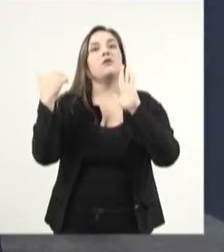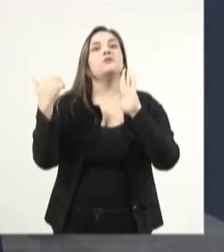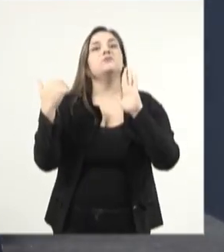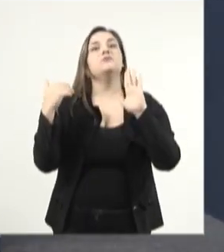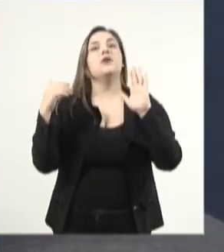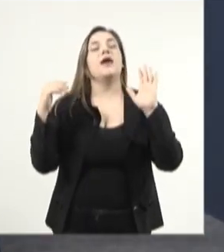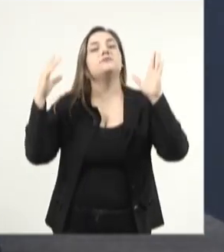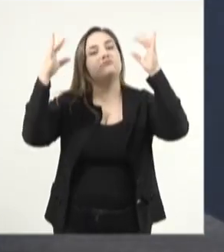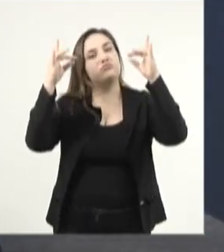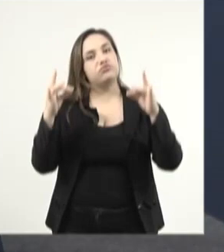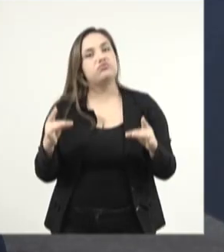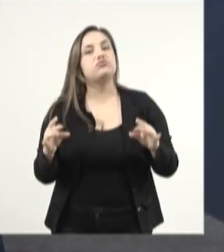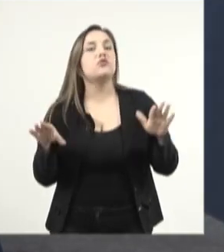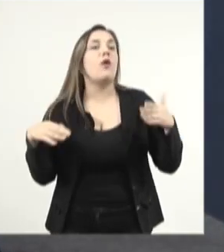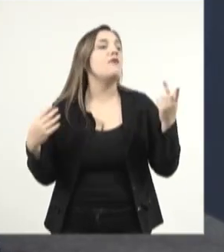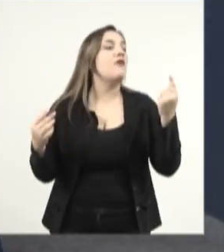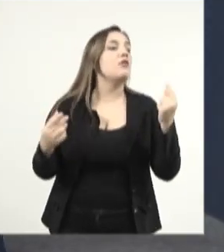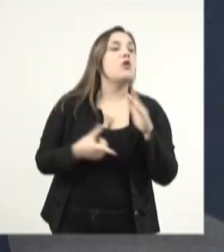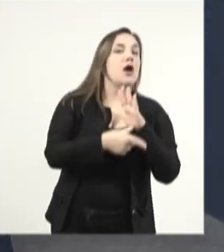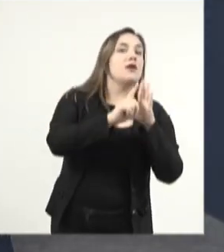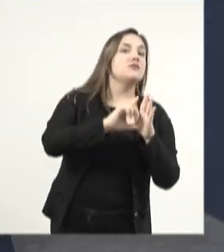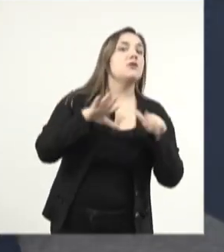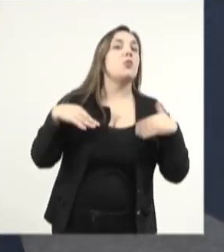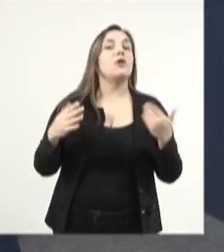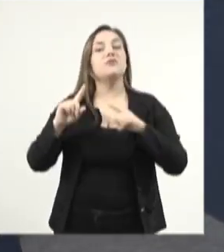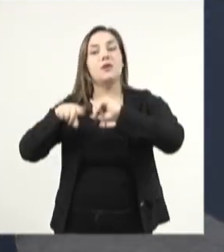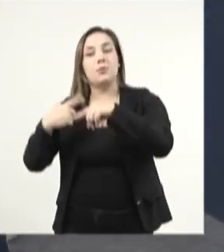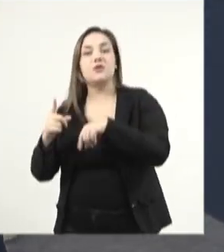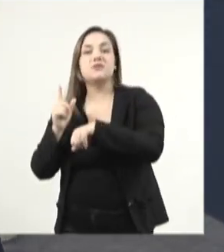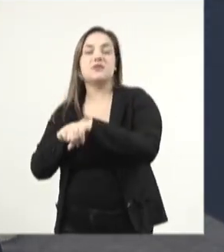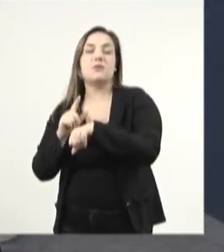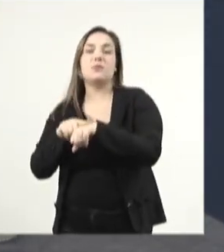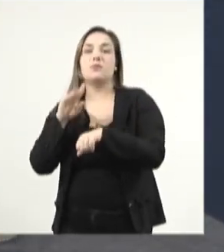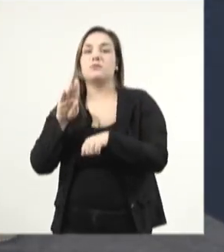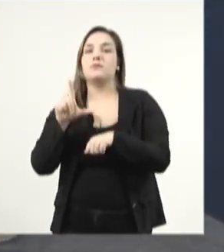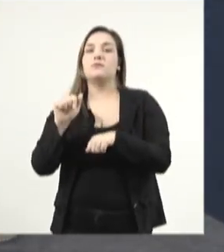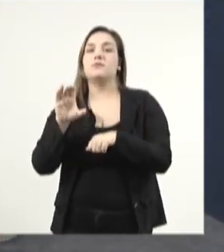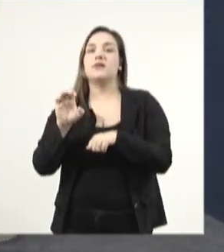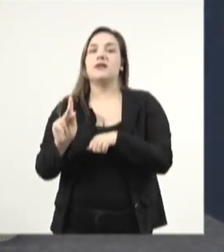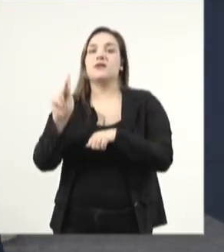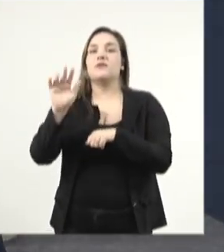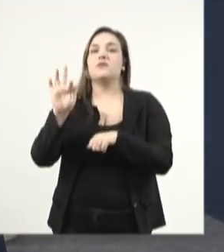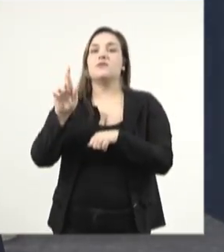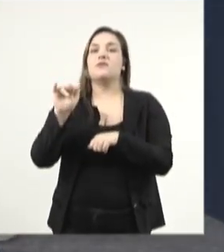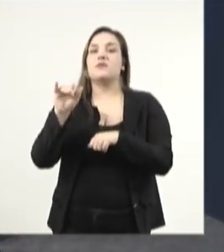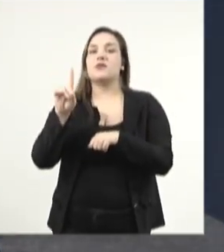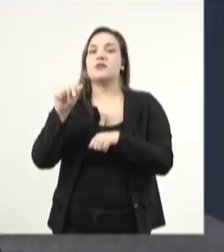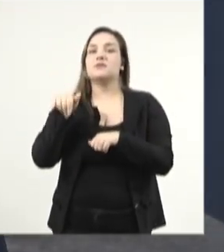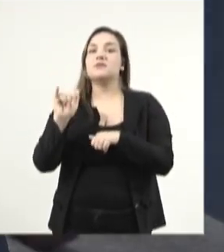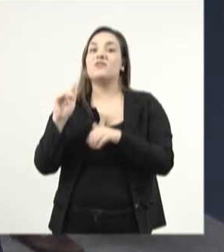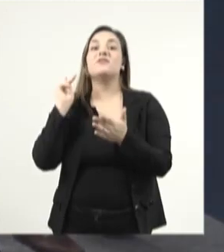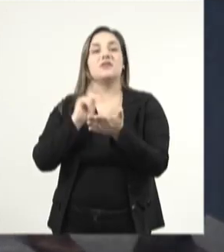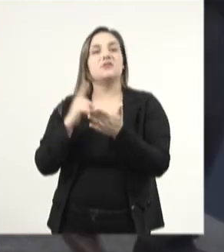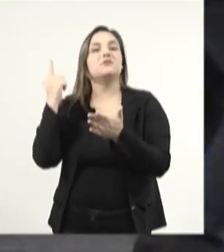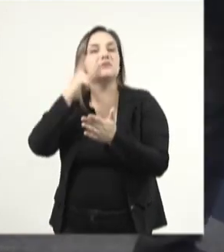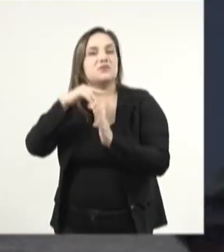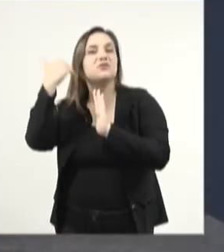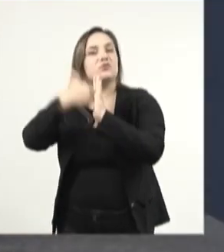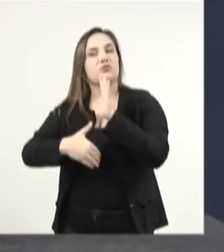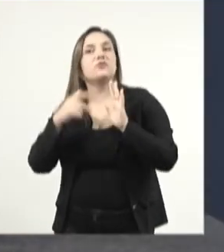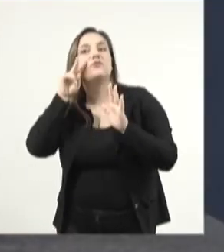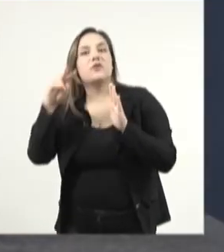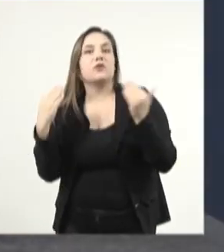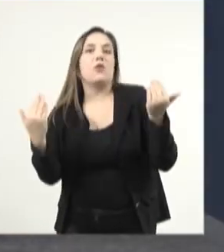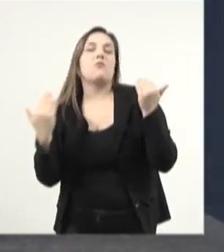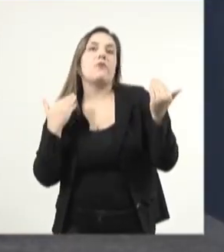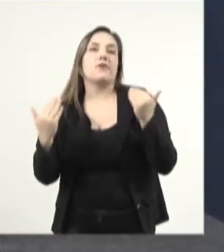oferta desses produtos com preços diferenciados, que não sejam supostamente diferenciados, que efetivamente tenham uma diferenciação